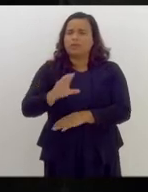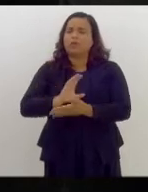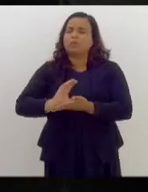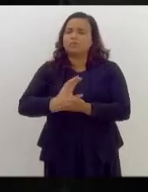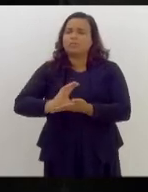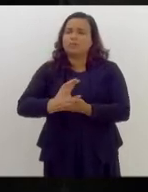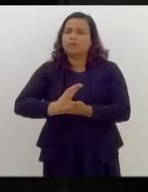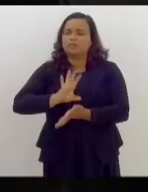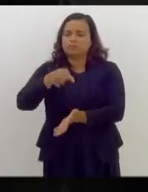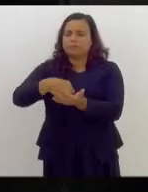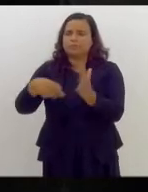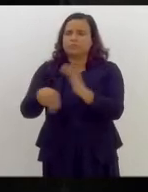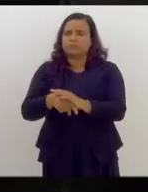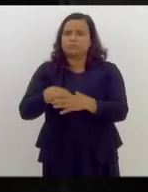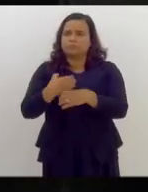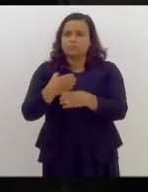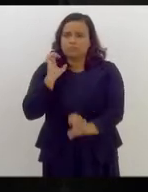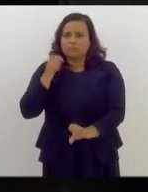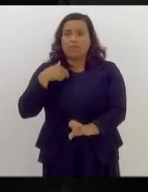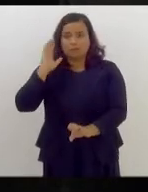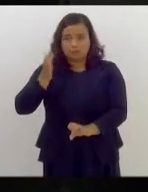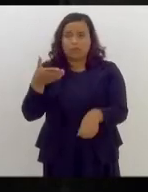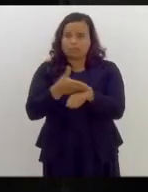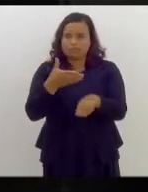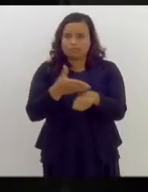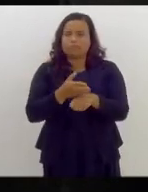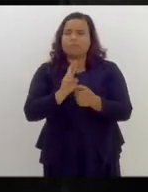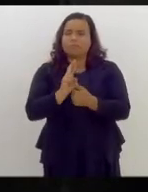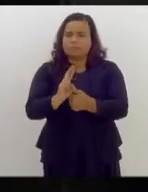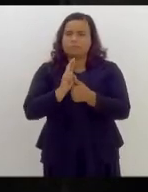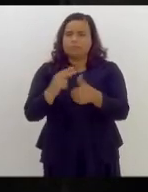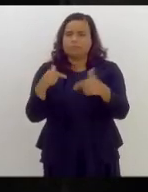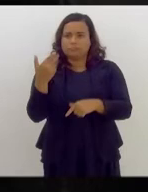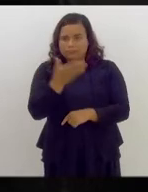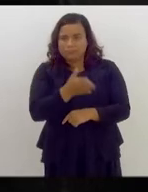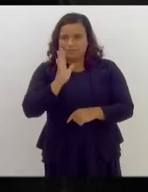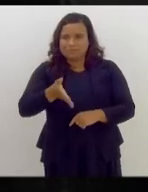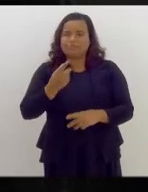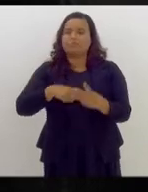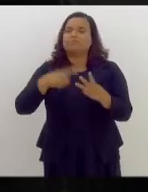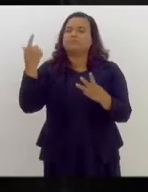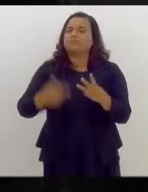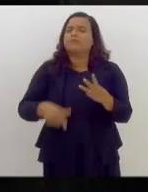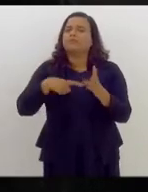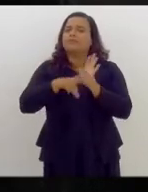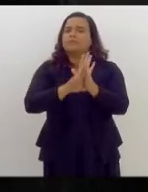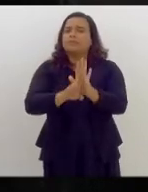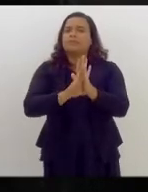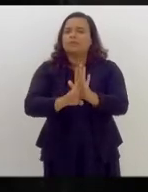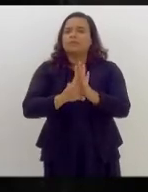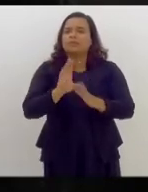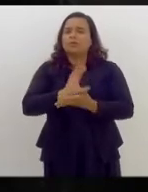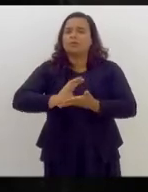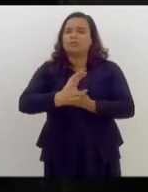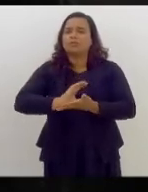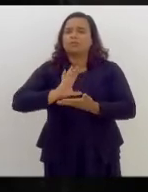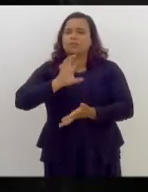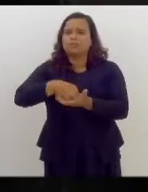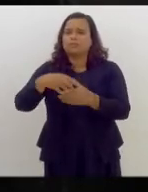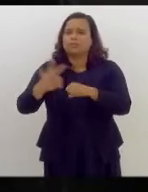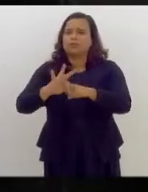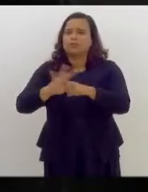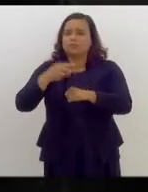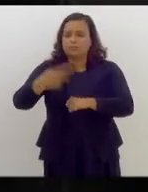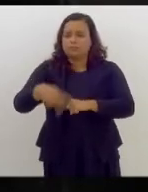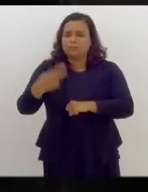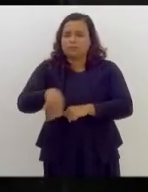Engenharia, eu já passei por lá como procurador. Temos aqui também representante do Conselho Regional dos Técnicos do Rio de